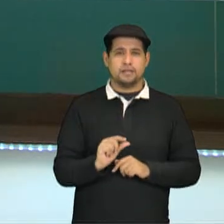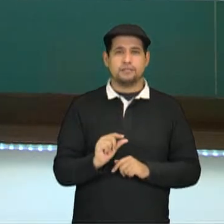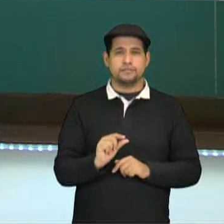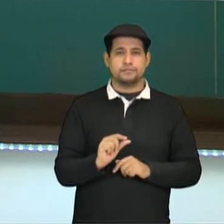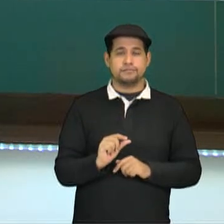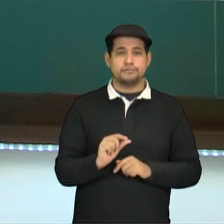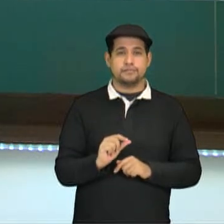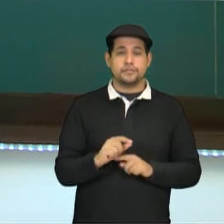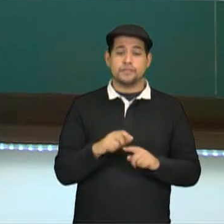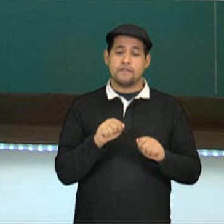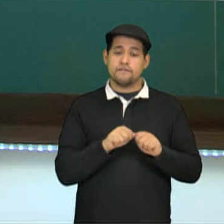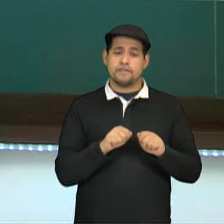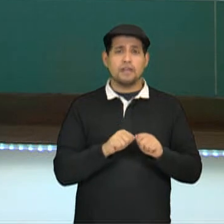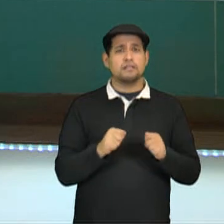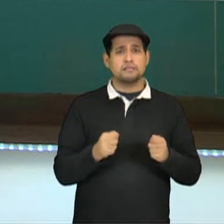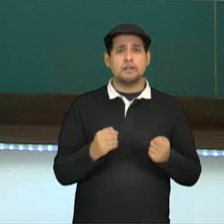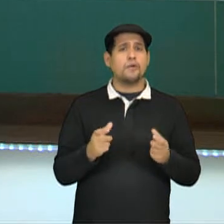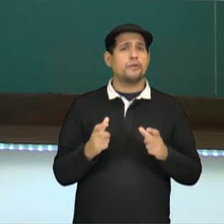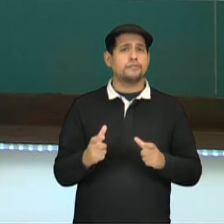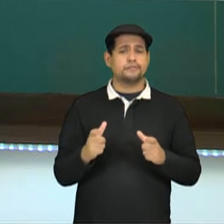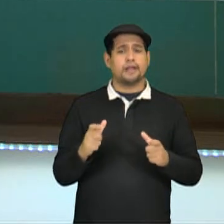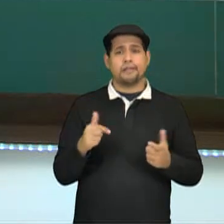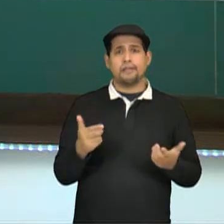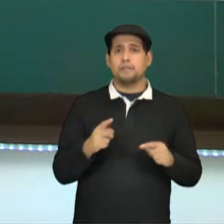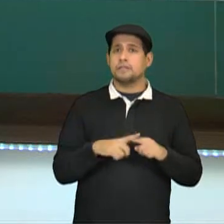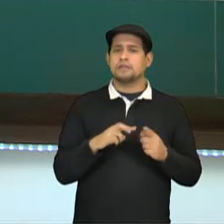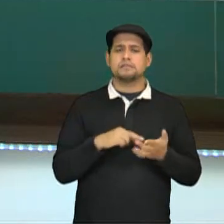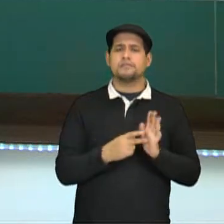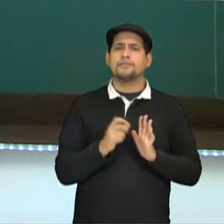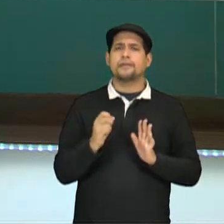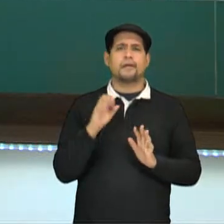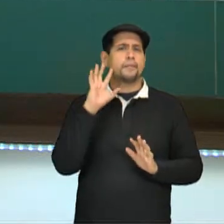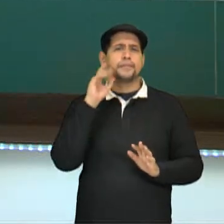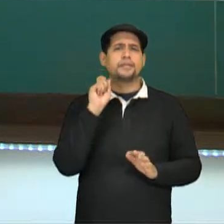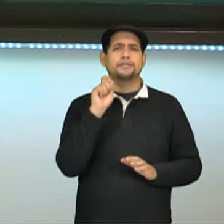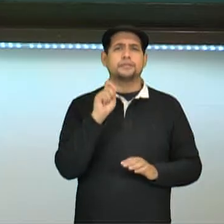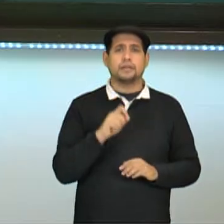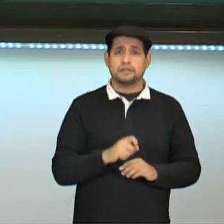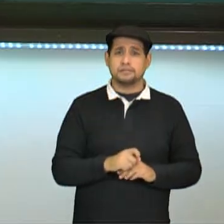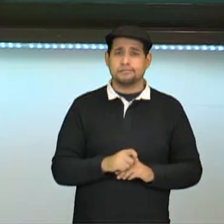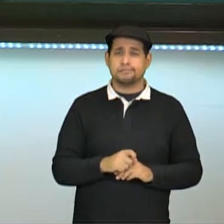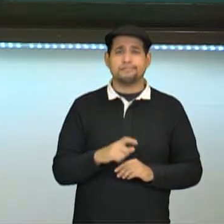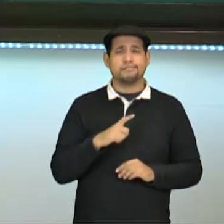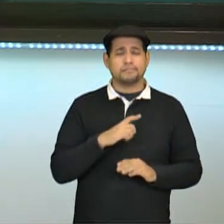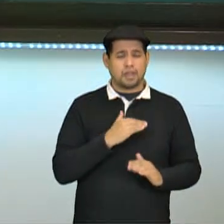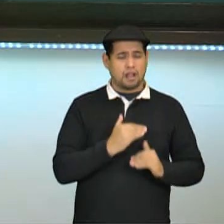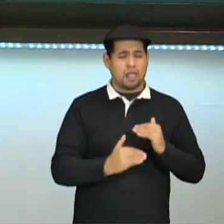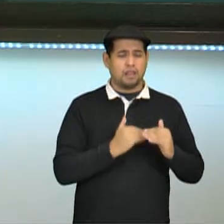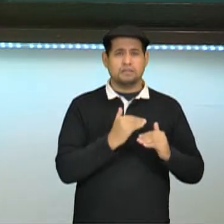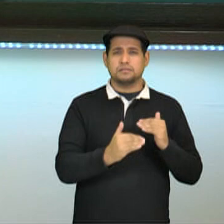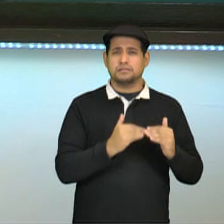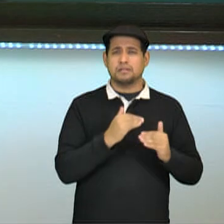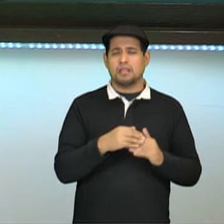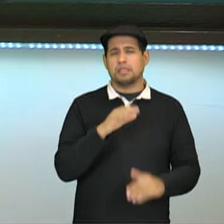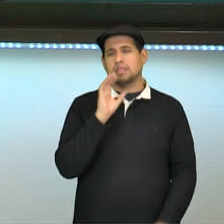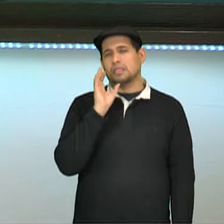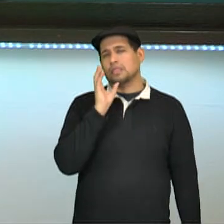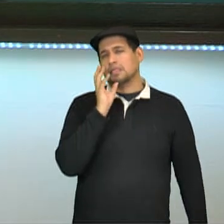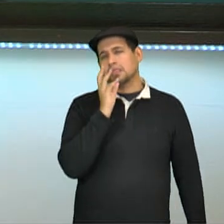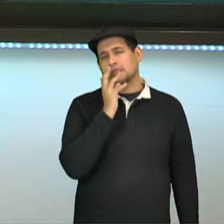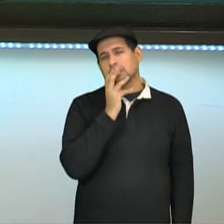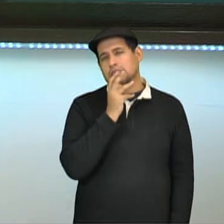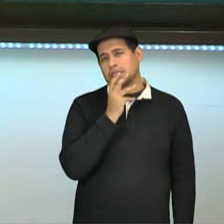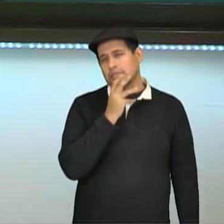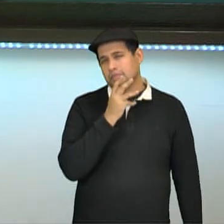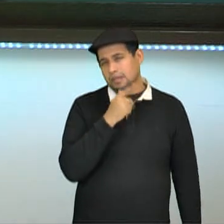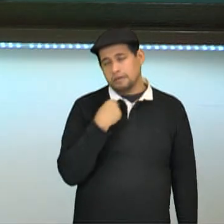produtos, inclusive, feitos aqui. Isso daí vai acabar gerando um certo processo de lentidão no nosso